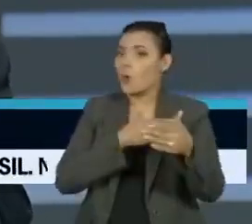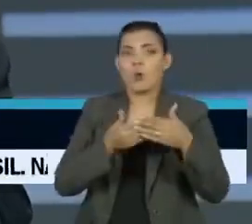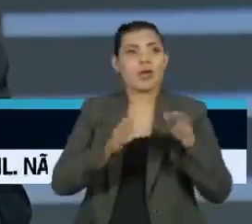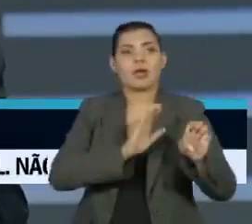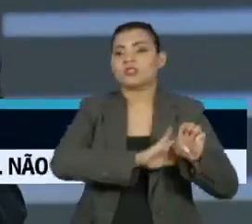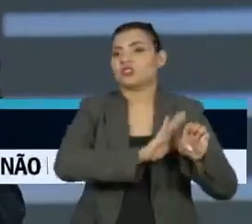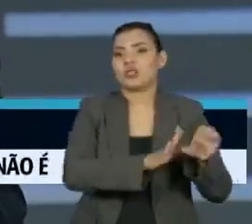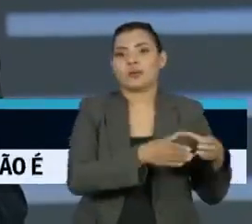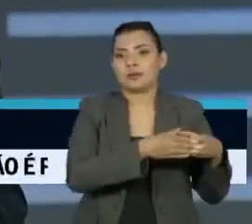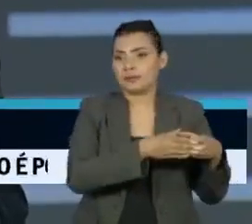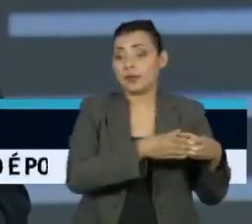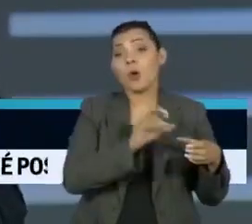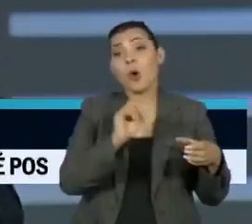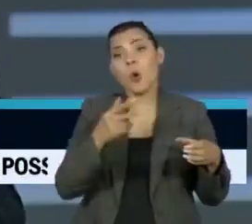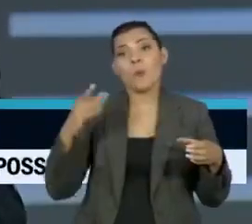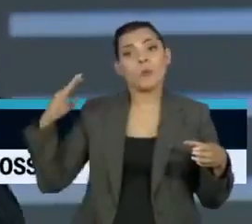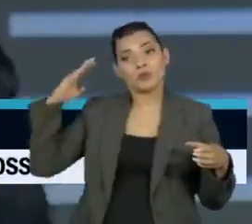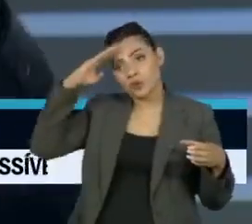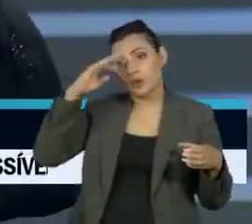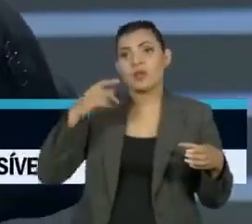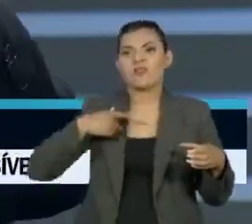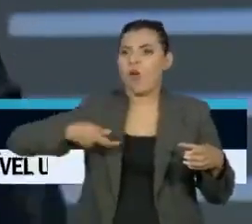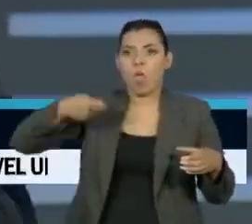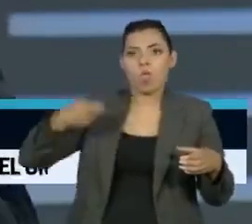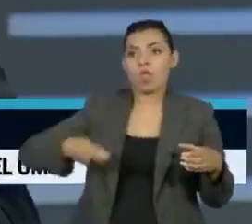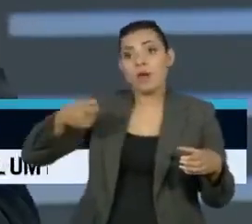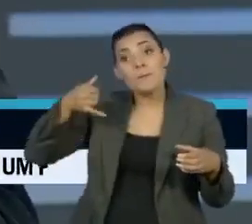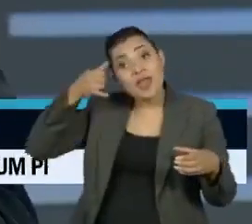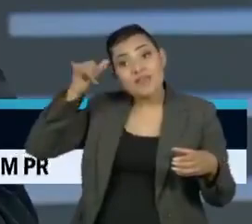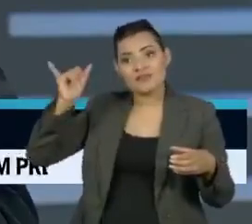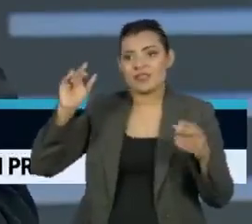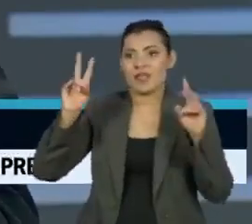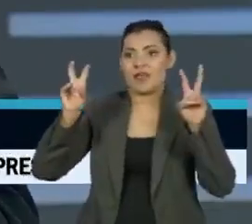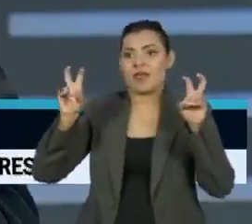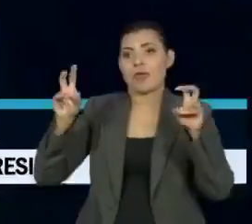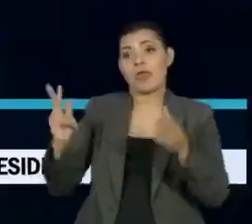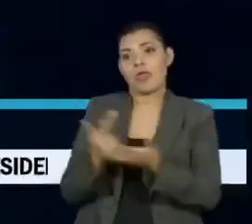ou bolsonaro vai radicalizar para não cometer o mesmo erro do trampo